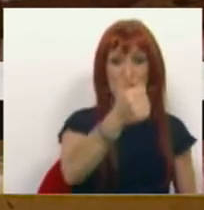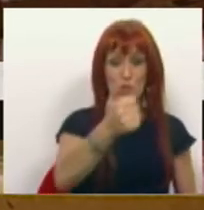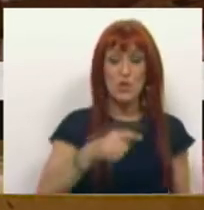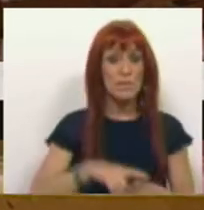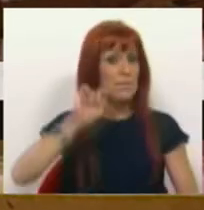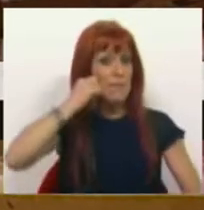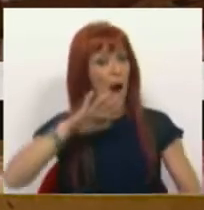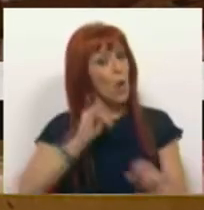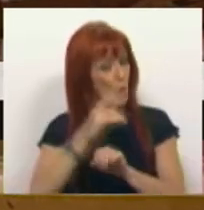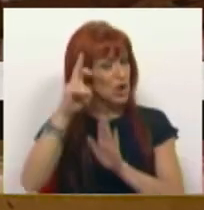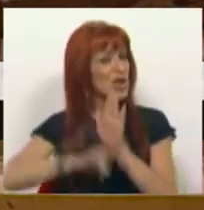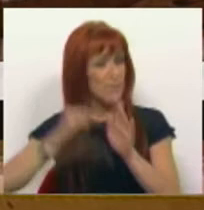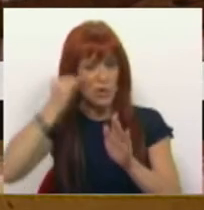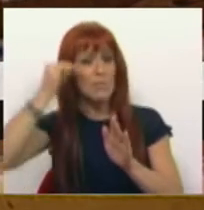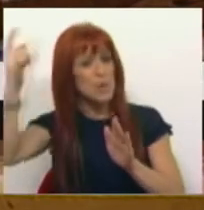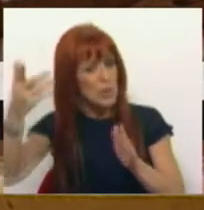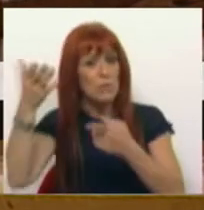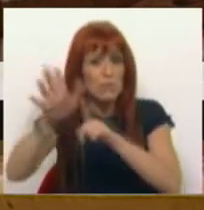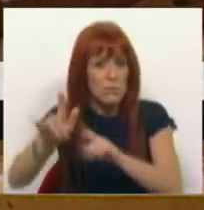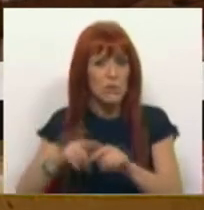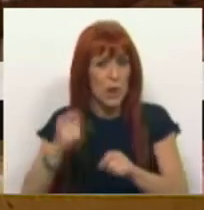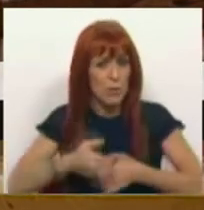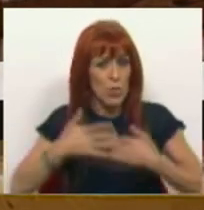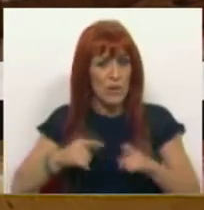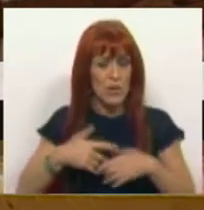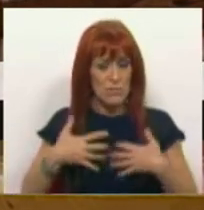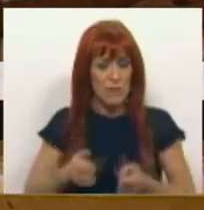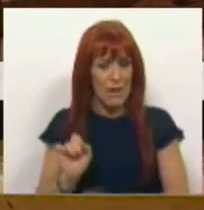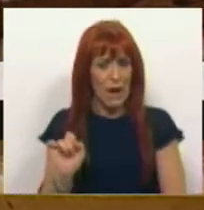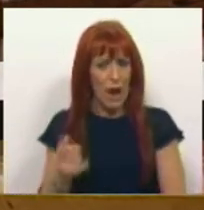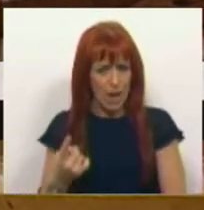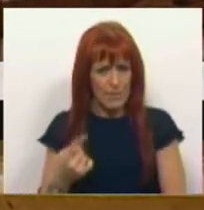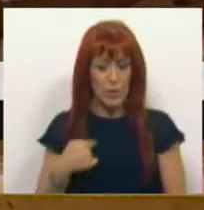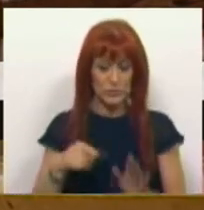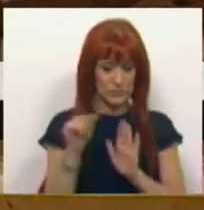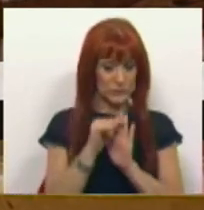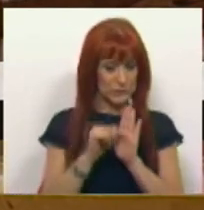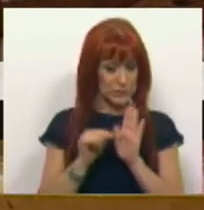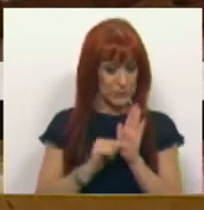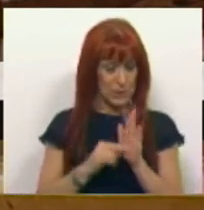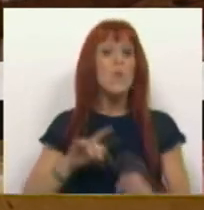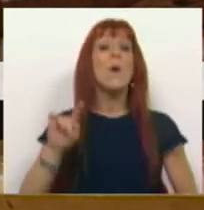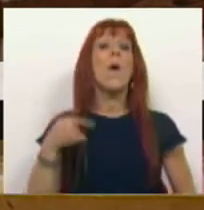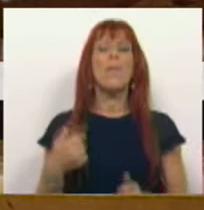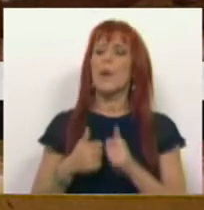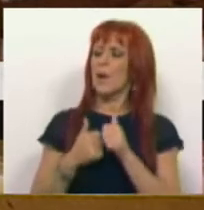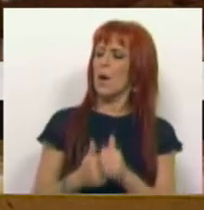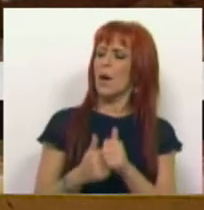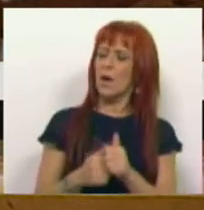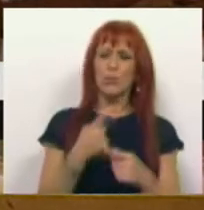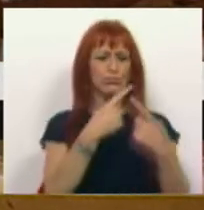sem prejuízo de outros regimes especiais, nomeadamente em profissões de desgaste rápido. Este princípio, que deveria vir acompanhado